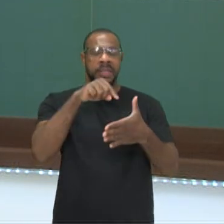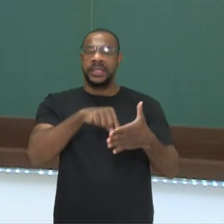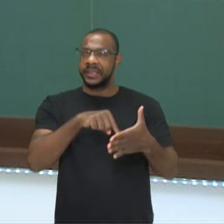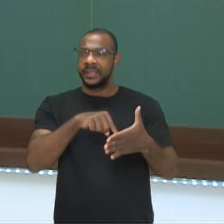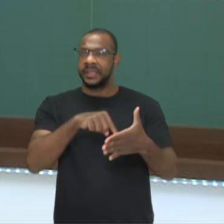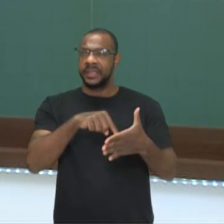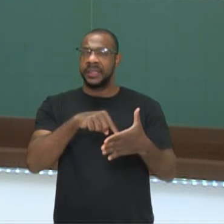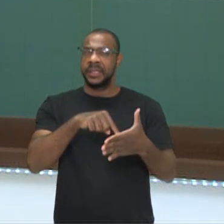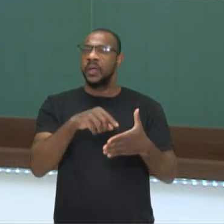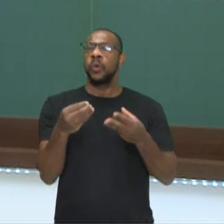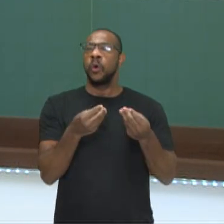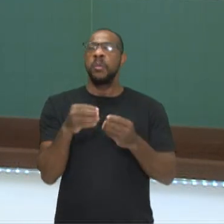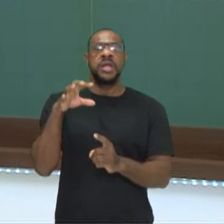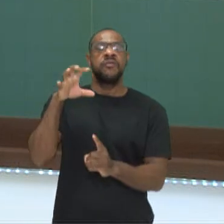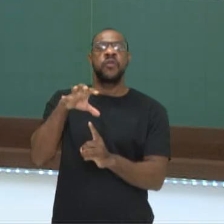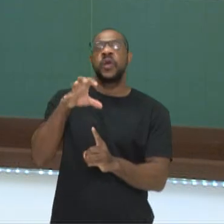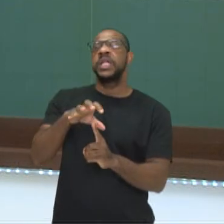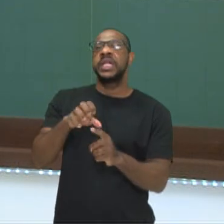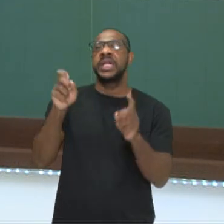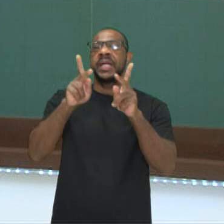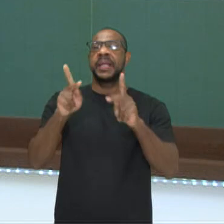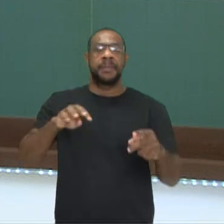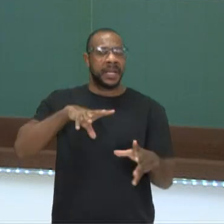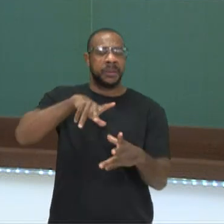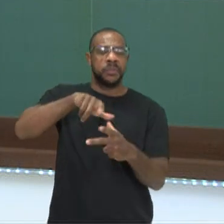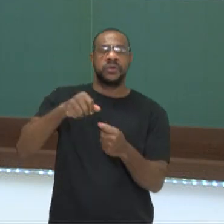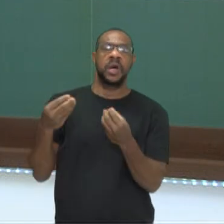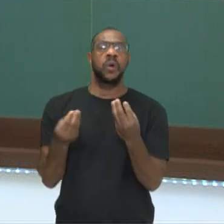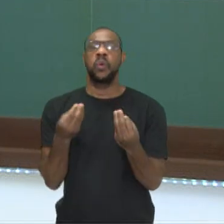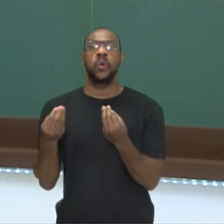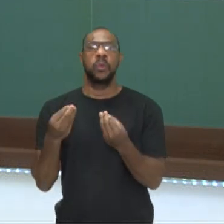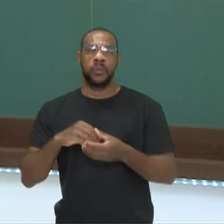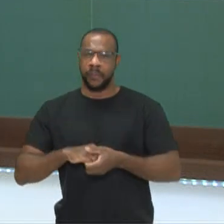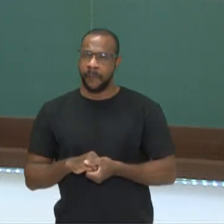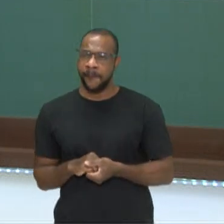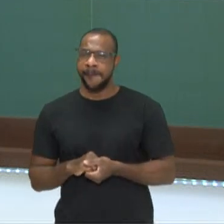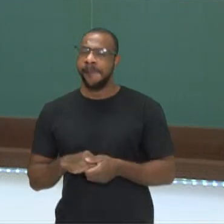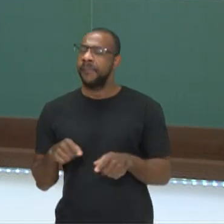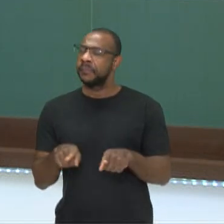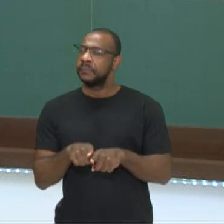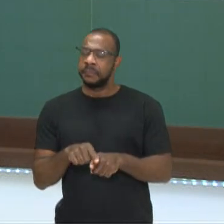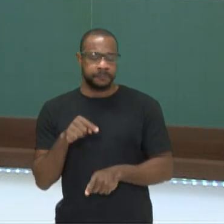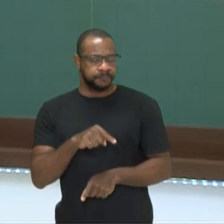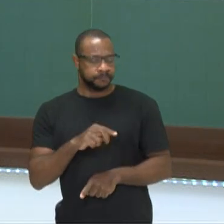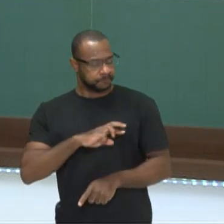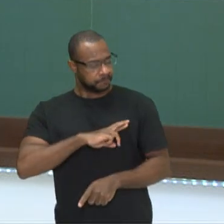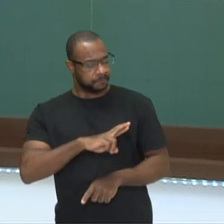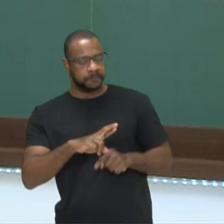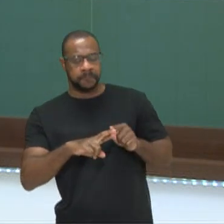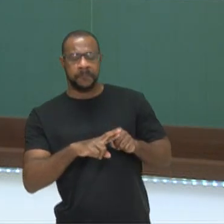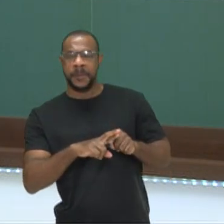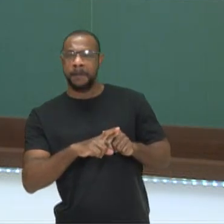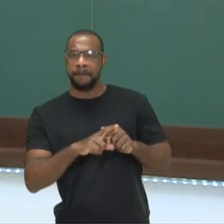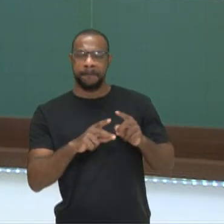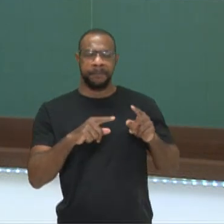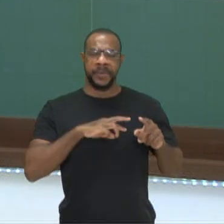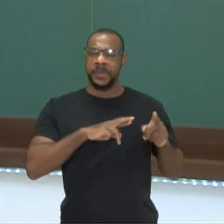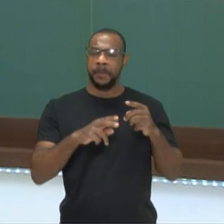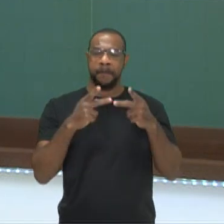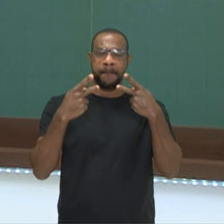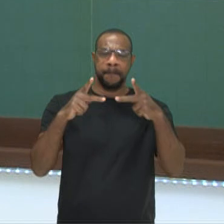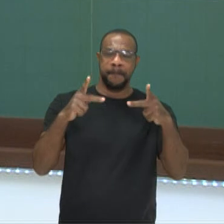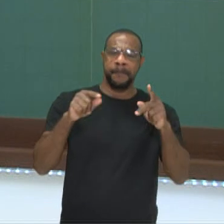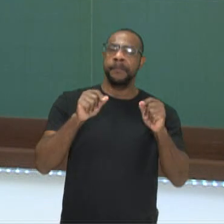suas atitudes, inclusive de falar corretamente aquilo que a doutrina prega, porque as religiões, na sua base, no